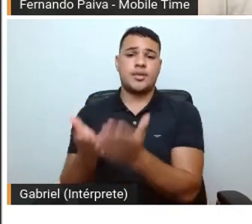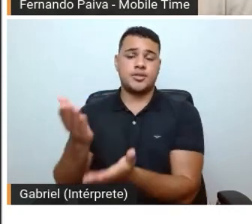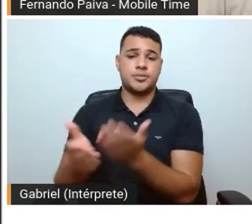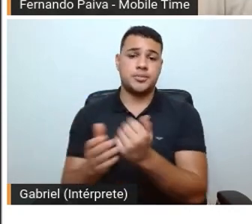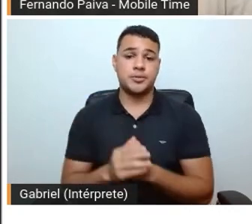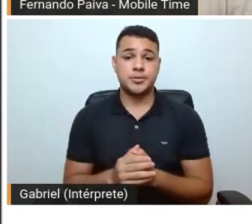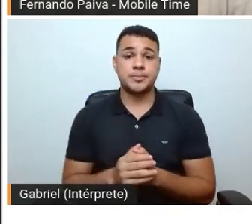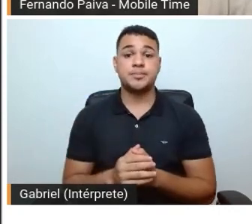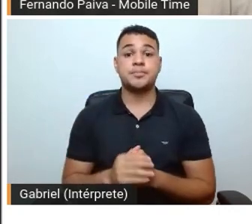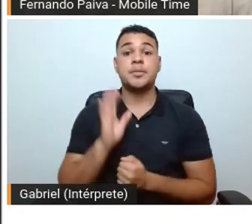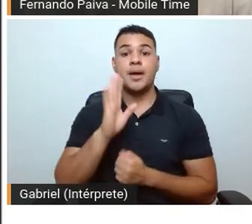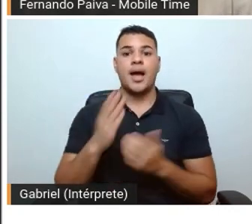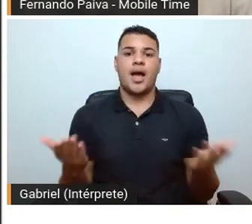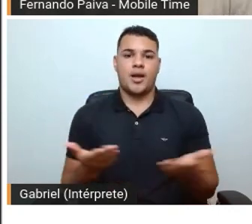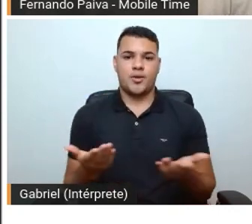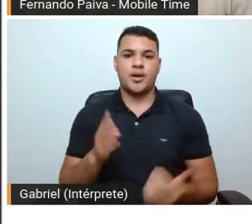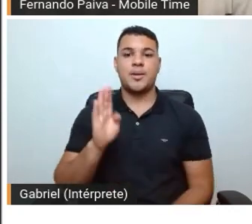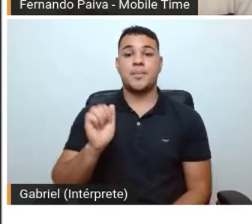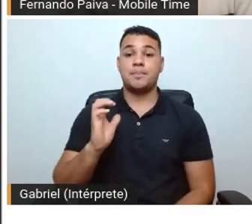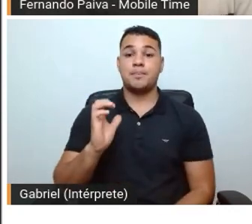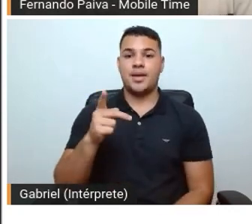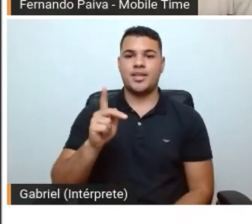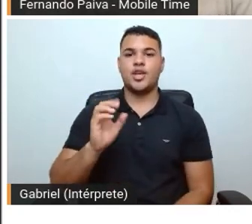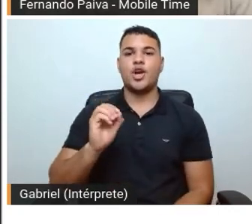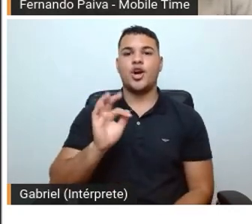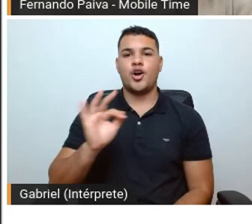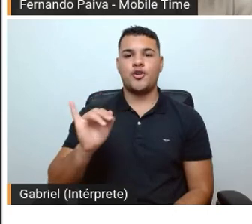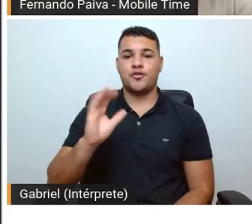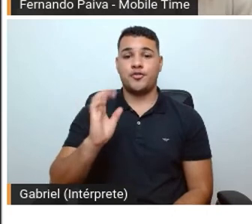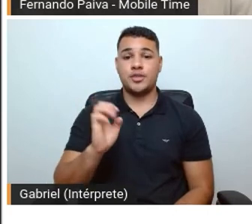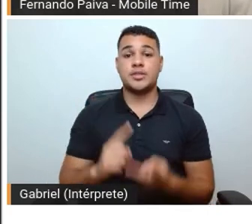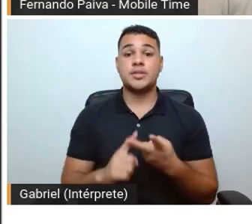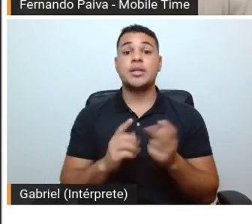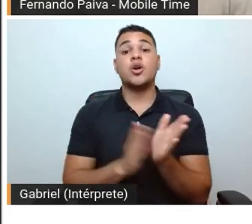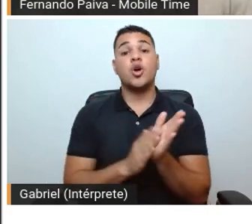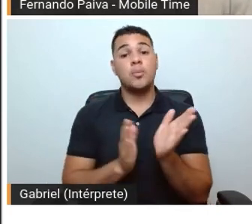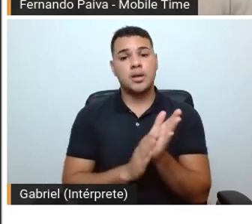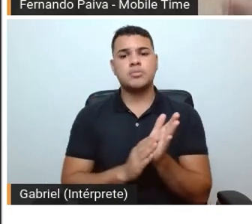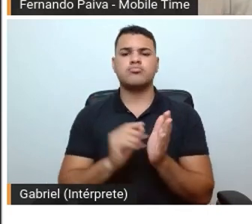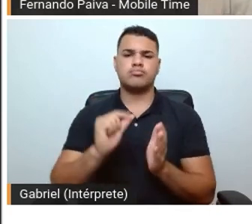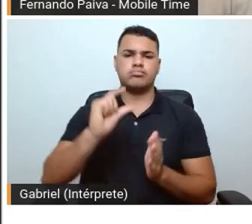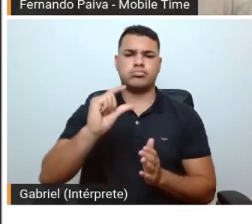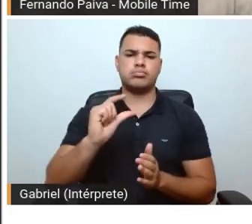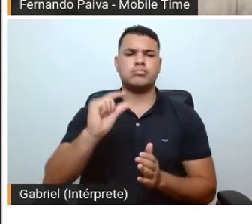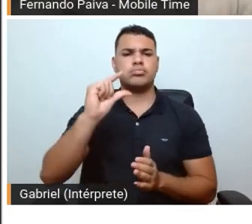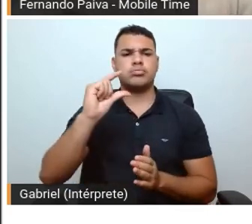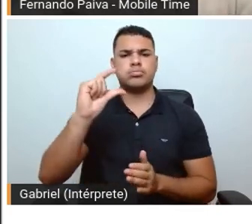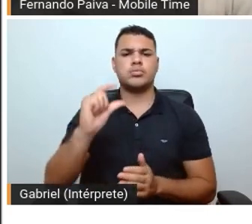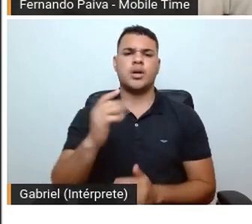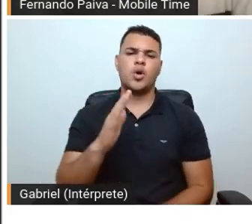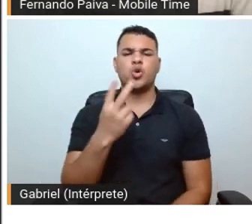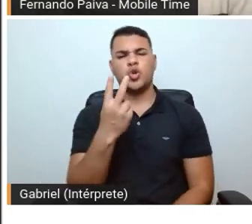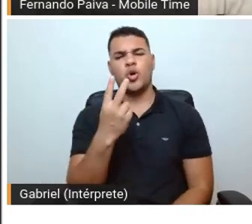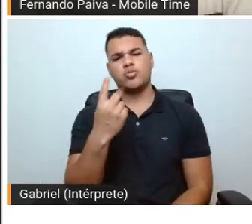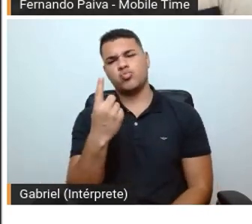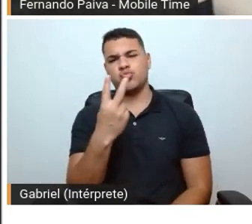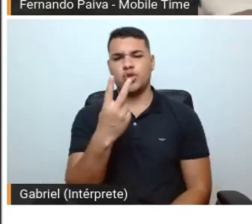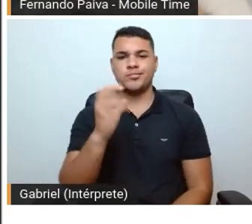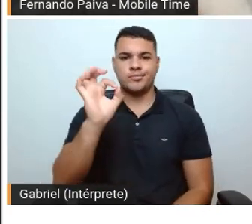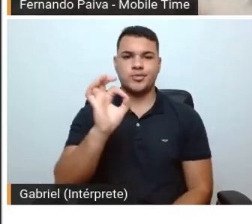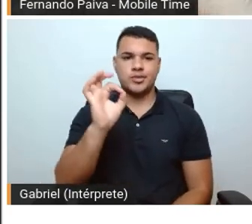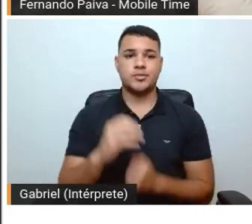back office que ele tem um pouquinho chegou no segundo lugar cobrança também que deixa um pouquinho hoje porque pouquinho 12 pontos percentuais